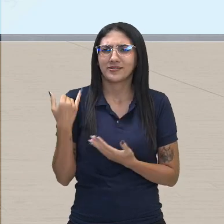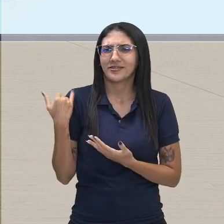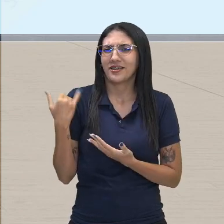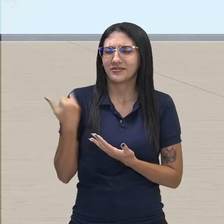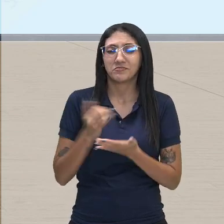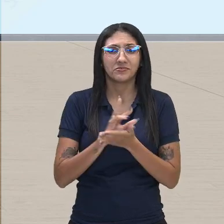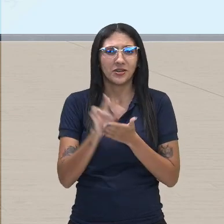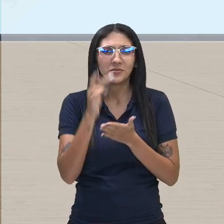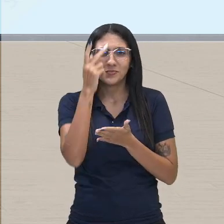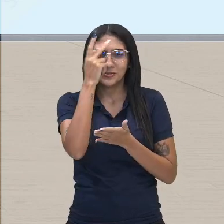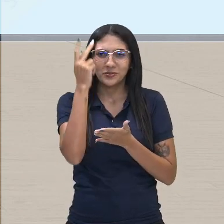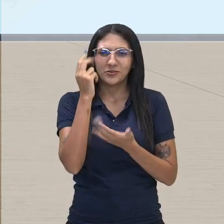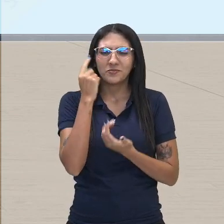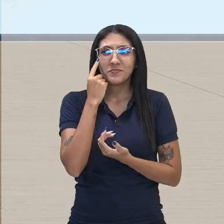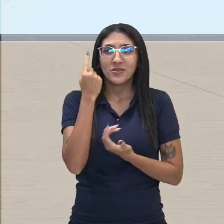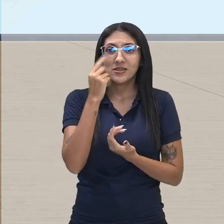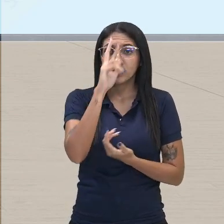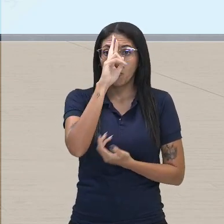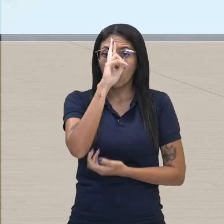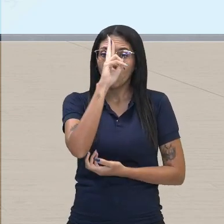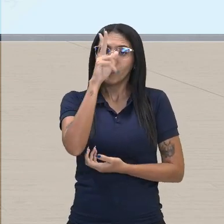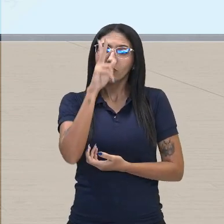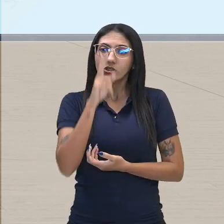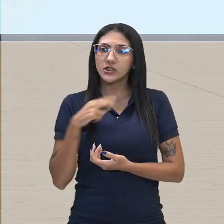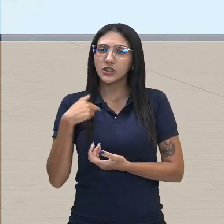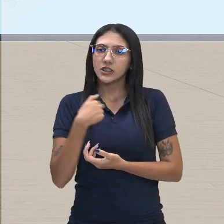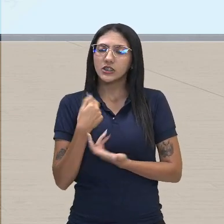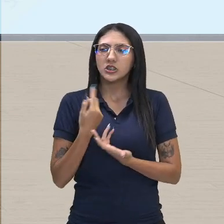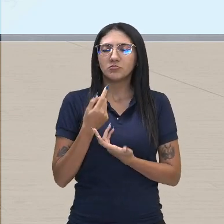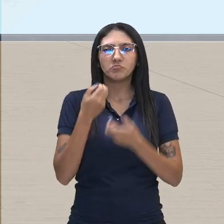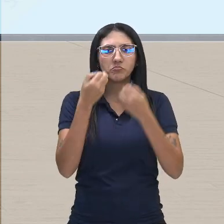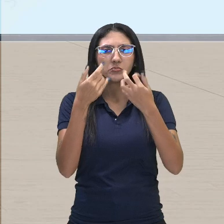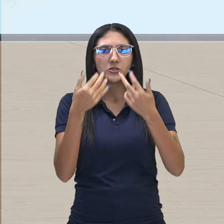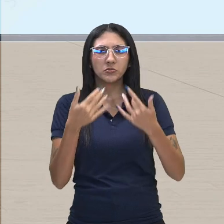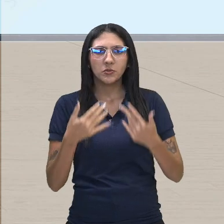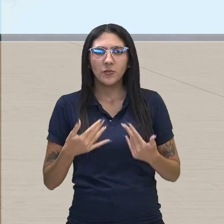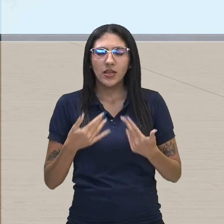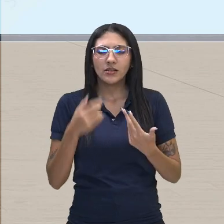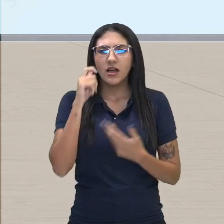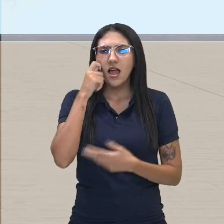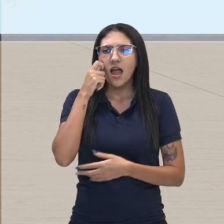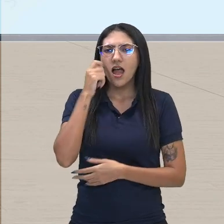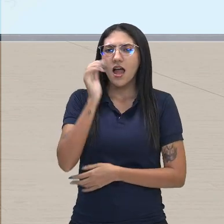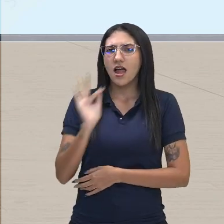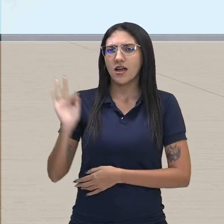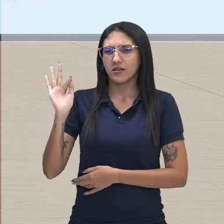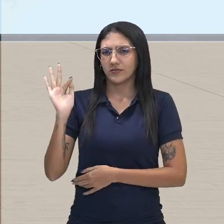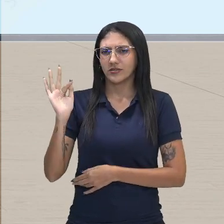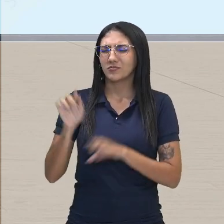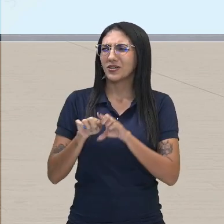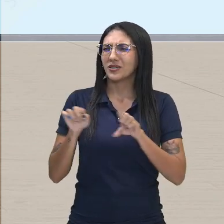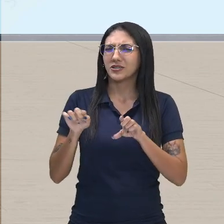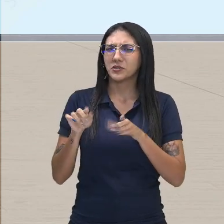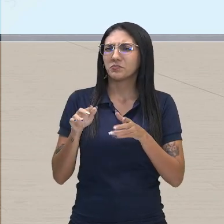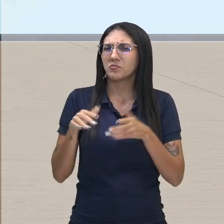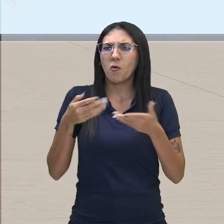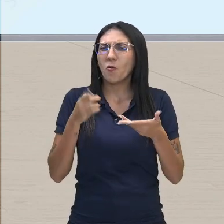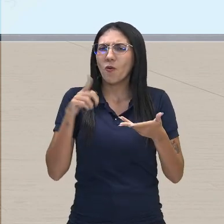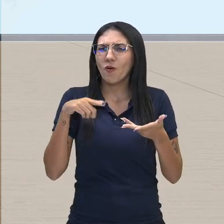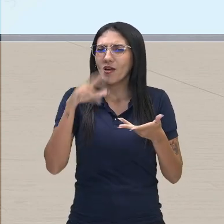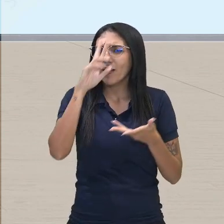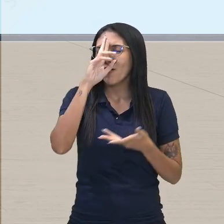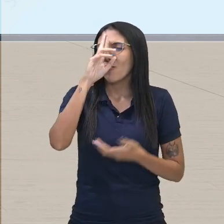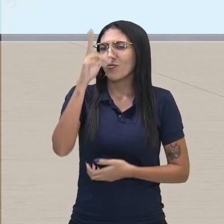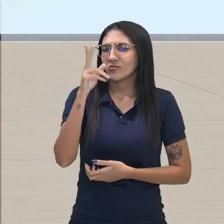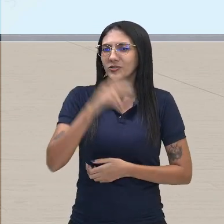gente às vezes acaba confundindo quando nós falamos em África, tá? Mas que tipo de confusão que normalmente é feita? Você